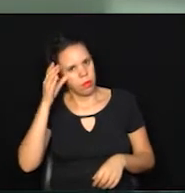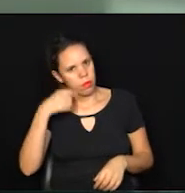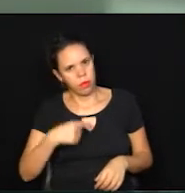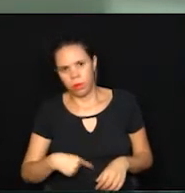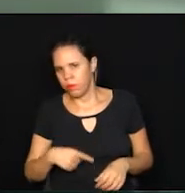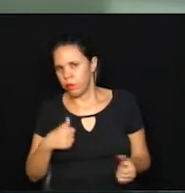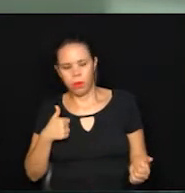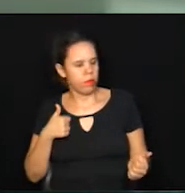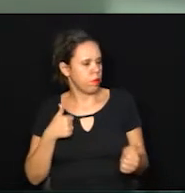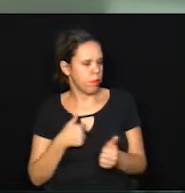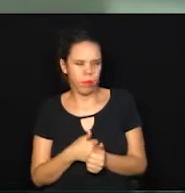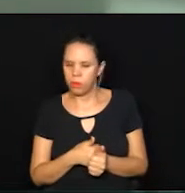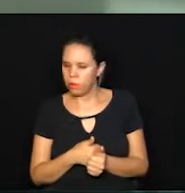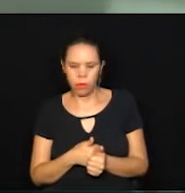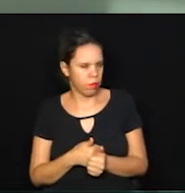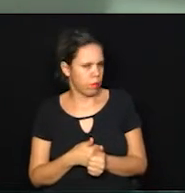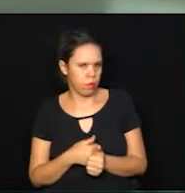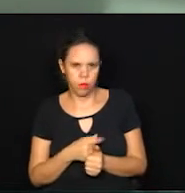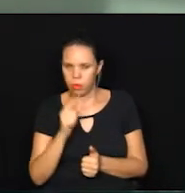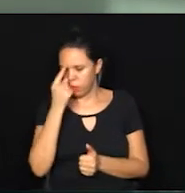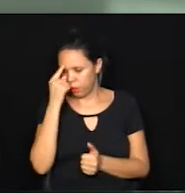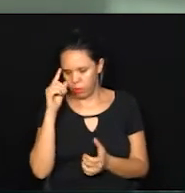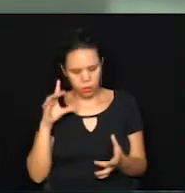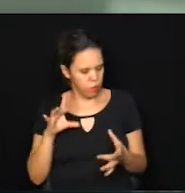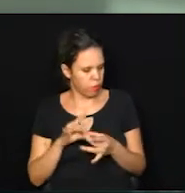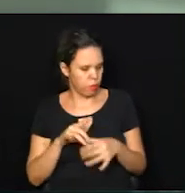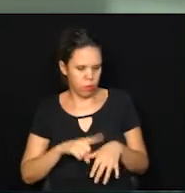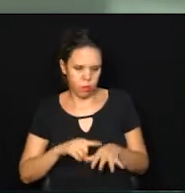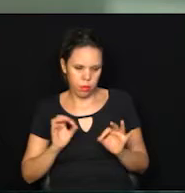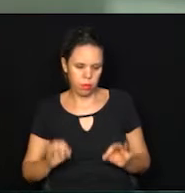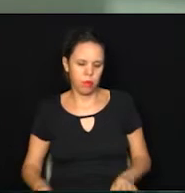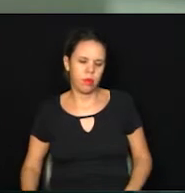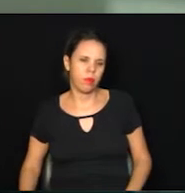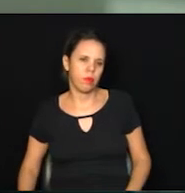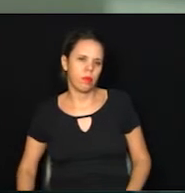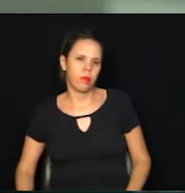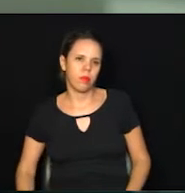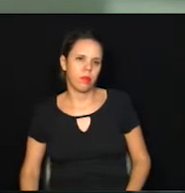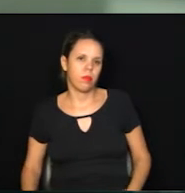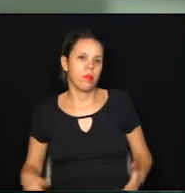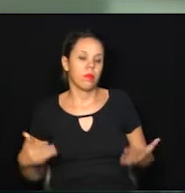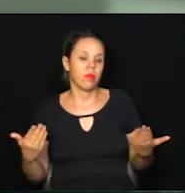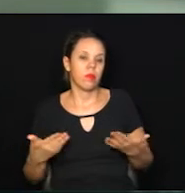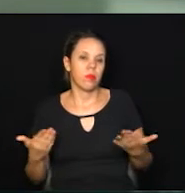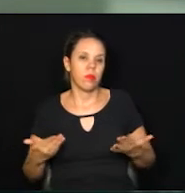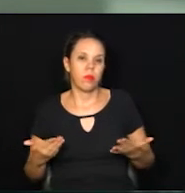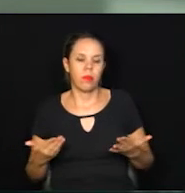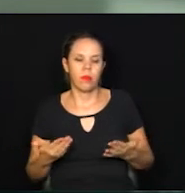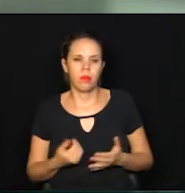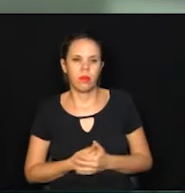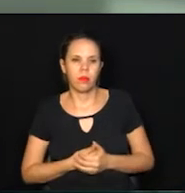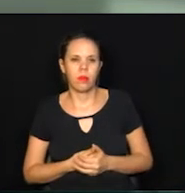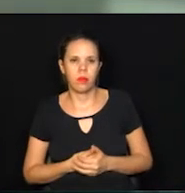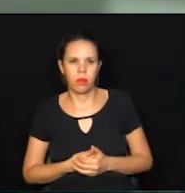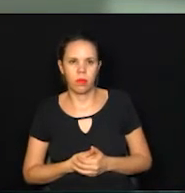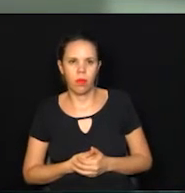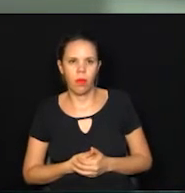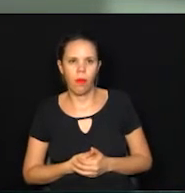se aproximou com a Índia no tempo necessário. Tá. Agora, as vias